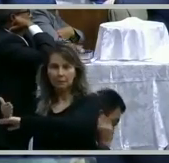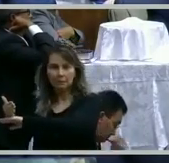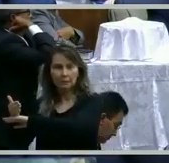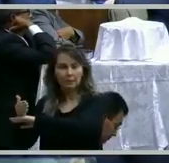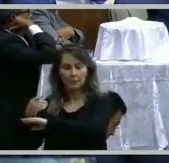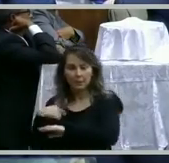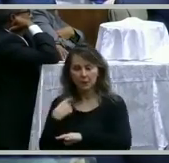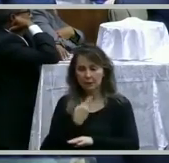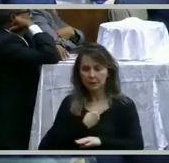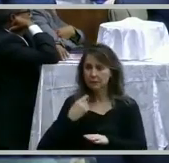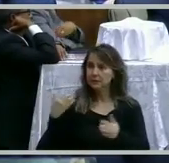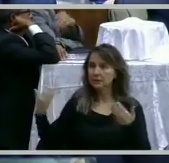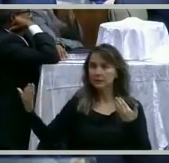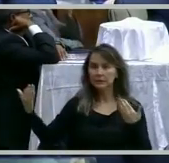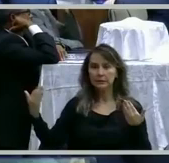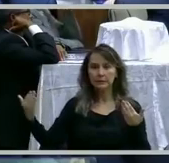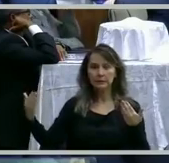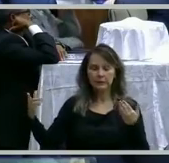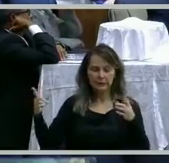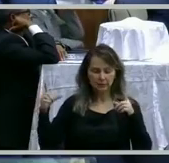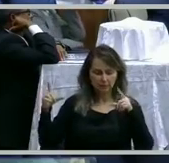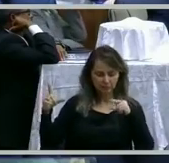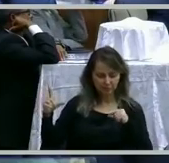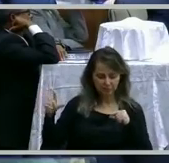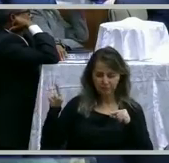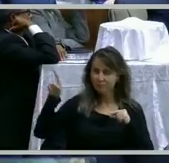Então, elevo os meus olhos para os montes.